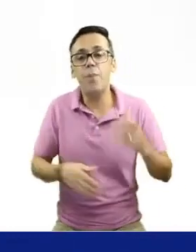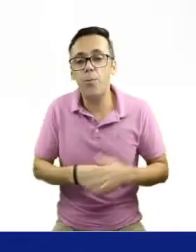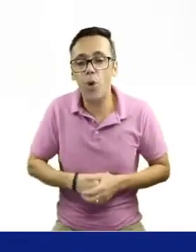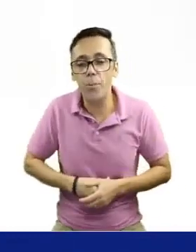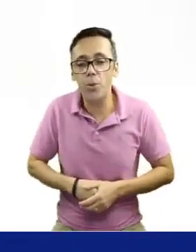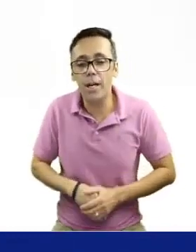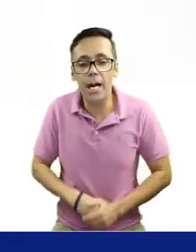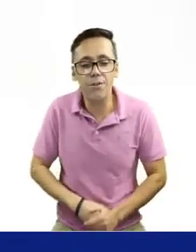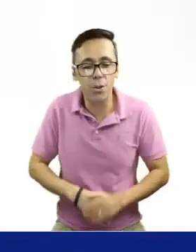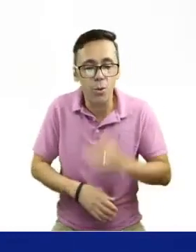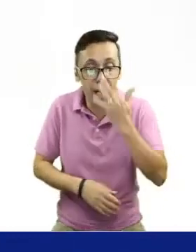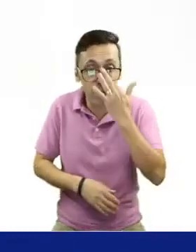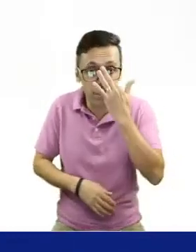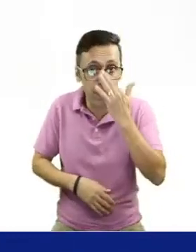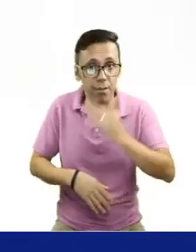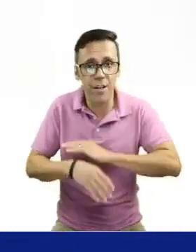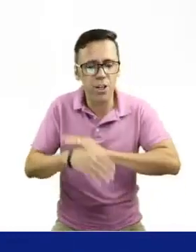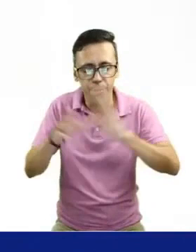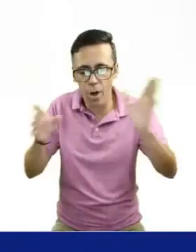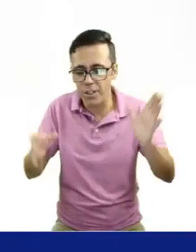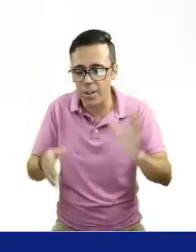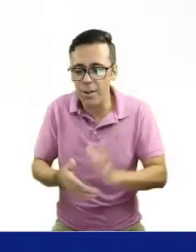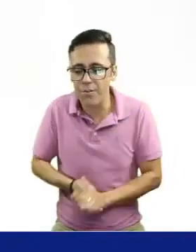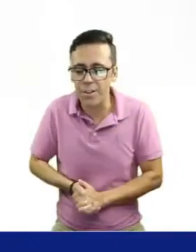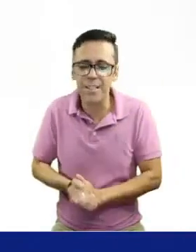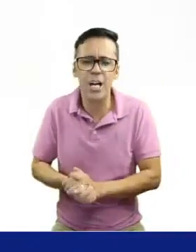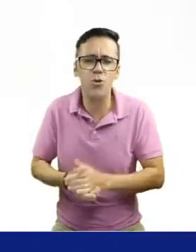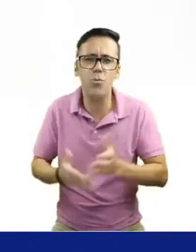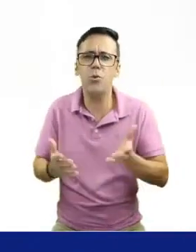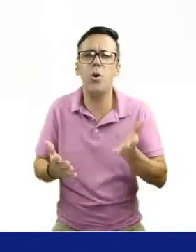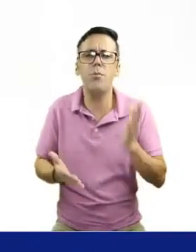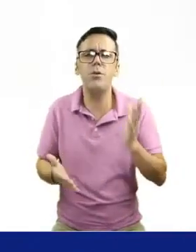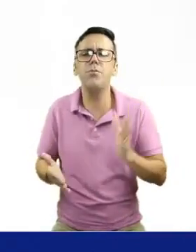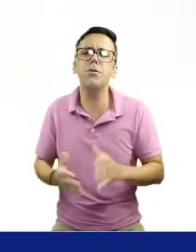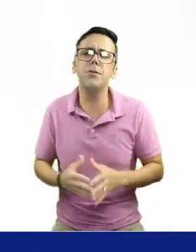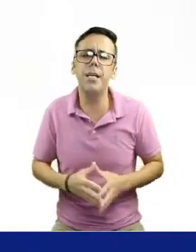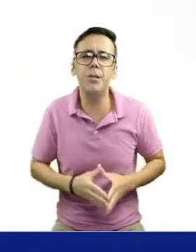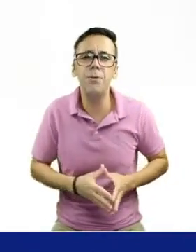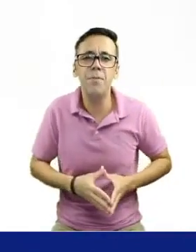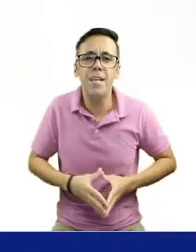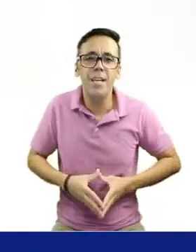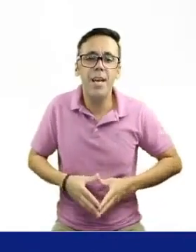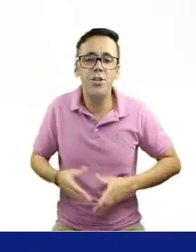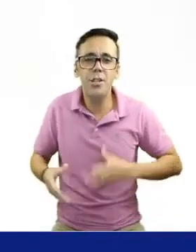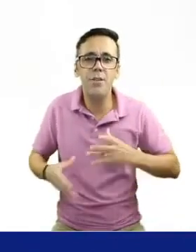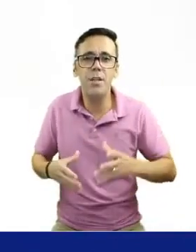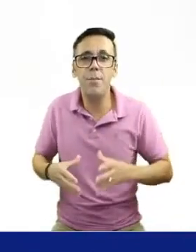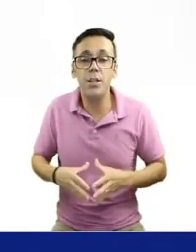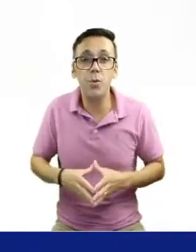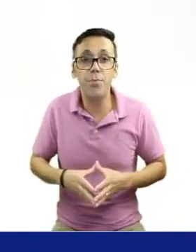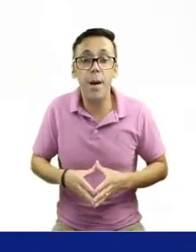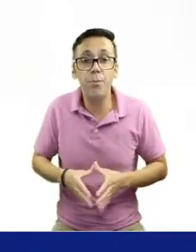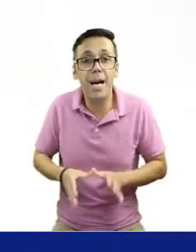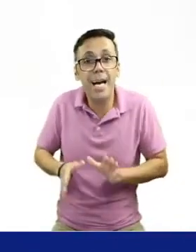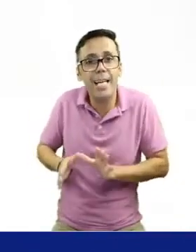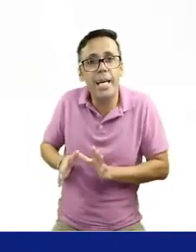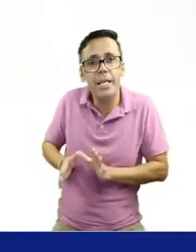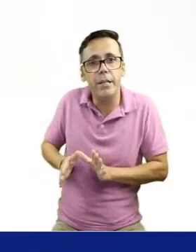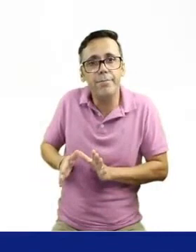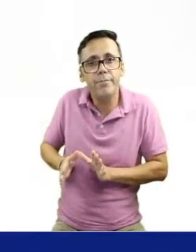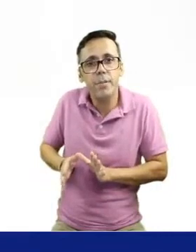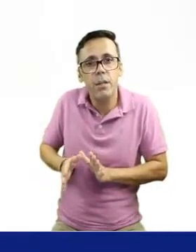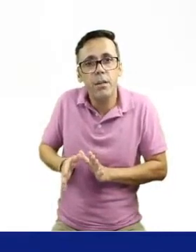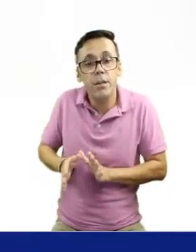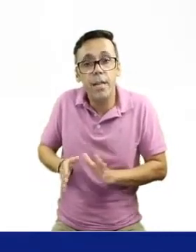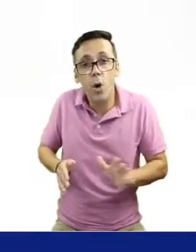aí eu tava ali batendo papo o Eduardo o cara que fecha a prova também Fantástico muito meu amigo de muitos anos e a gente tava de bater um papo e